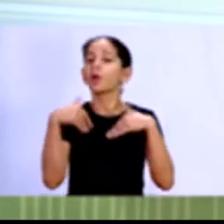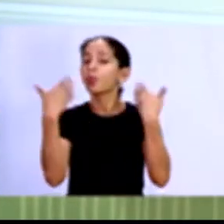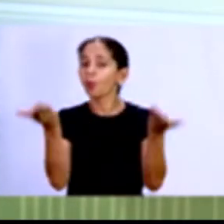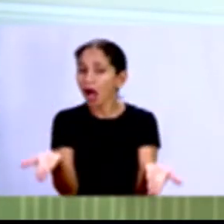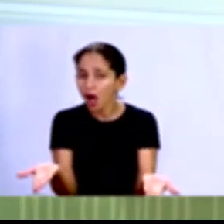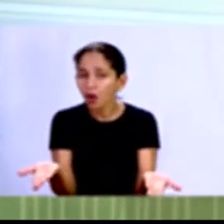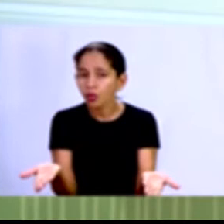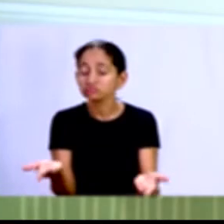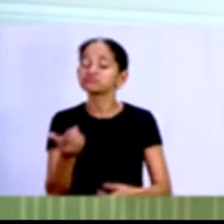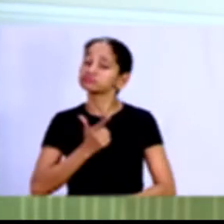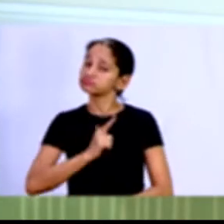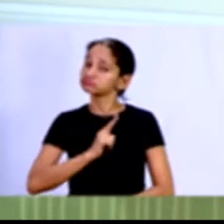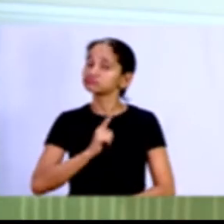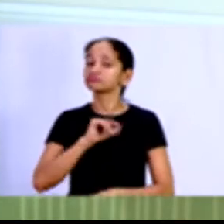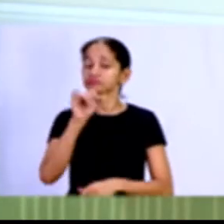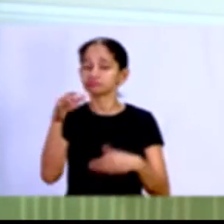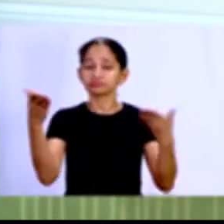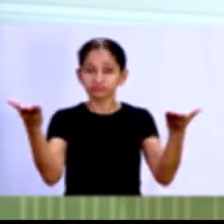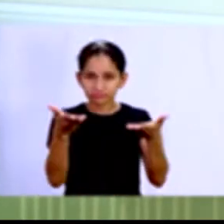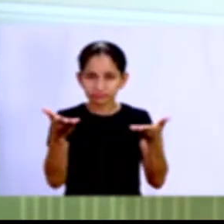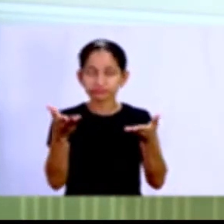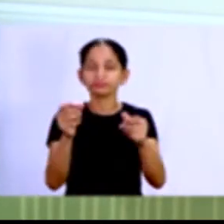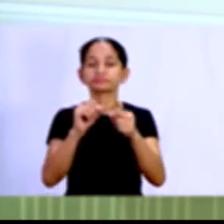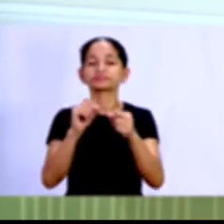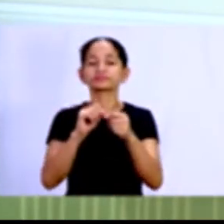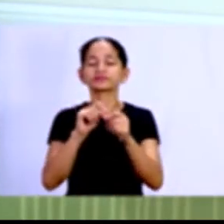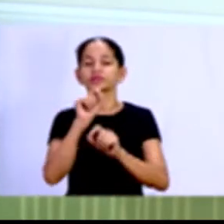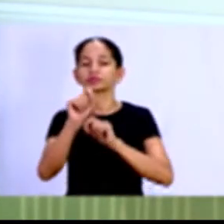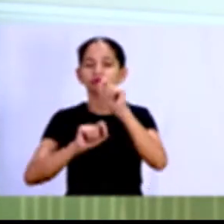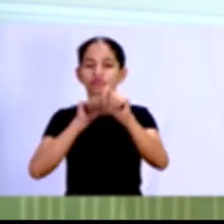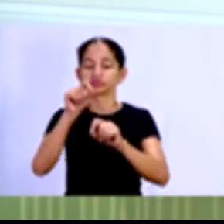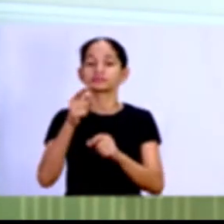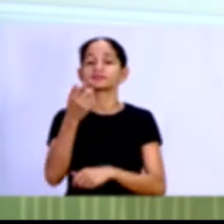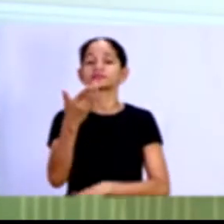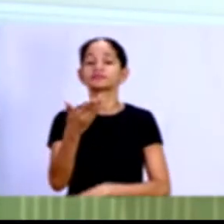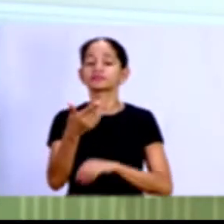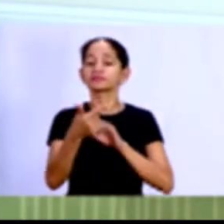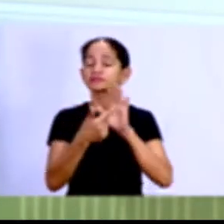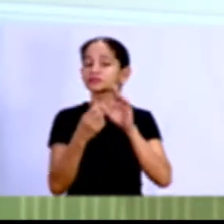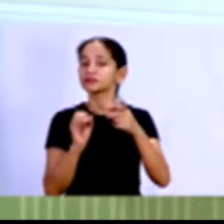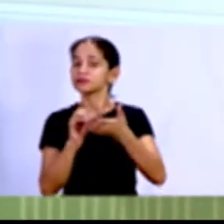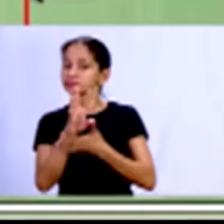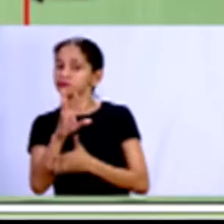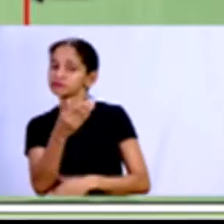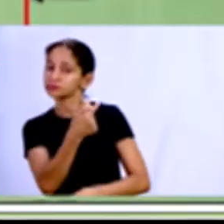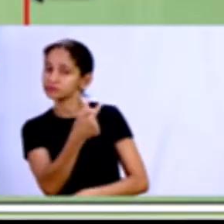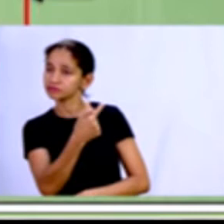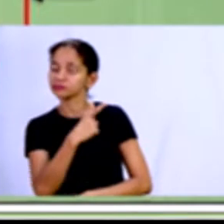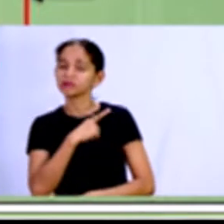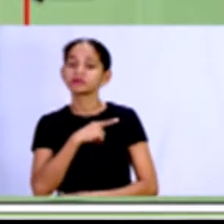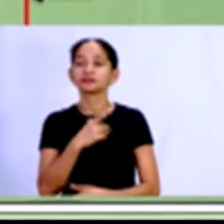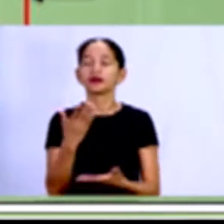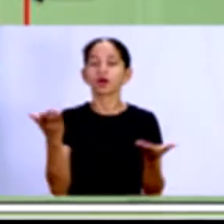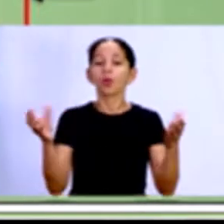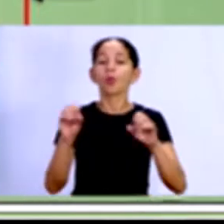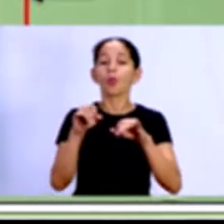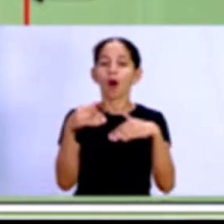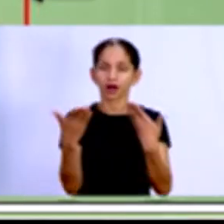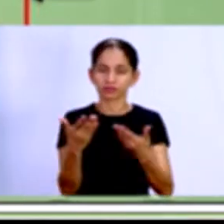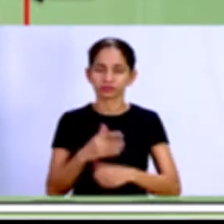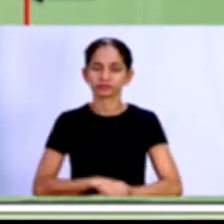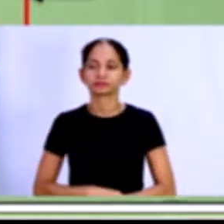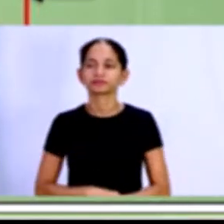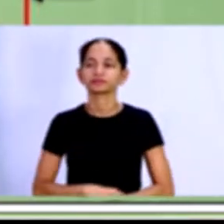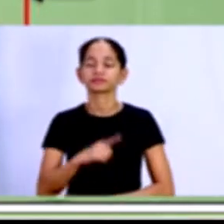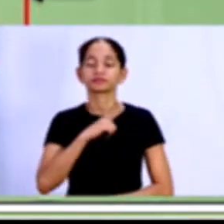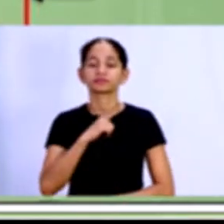descrição, na definição. E agora nós vamos, então, colocar para você esse slide sobre esses princípios.